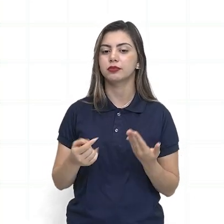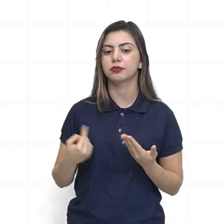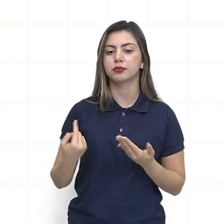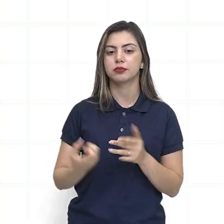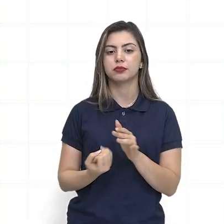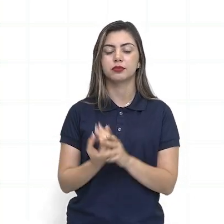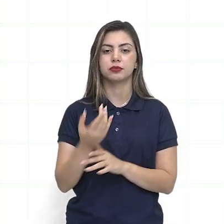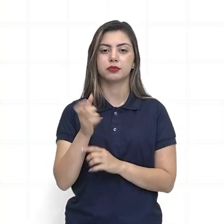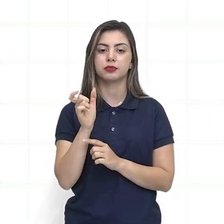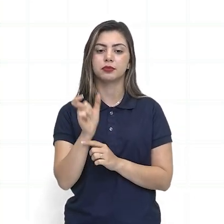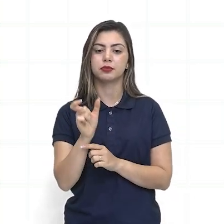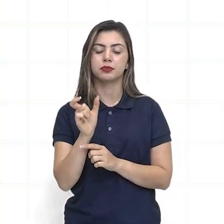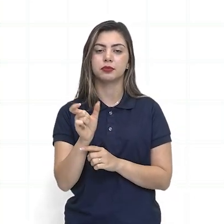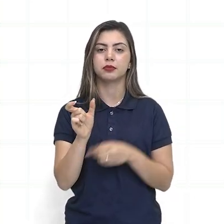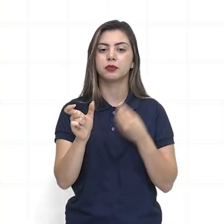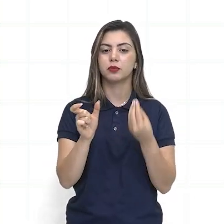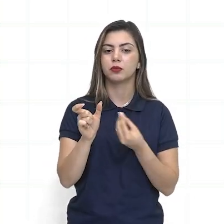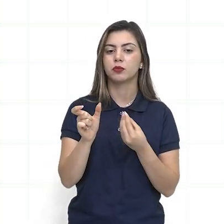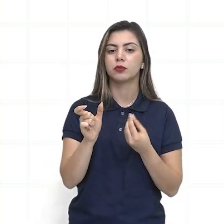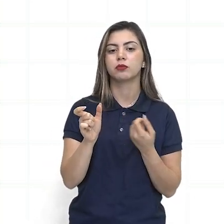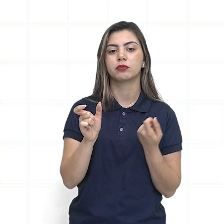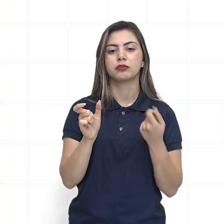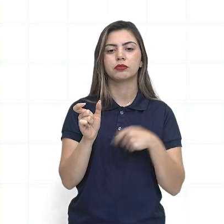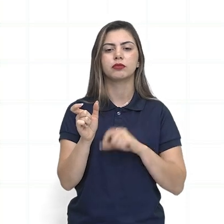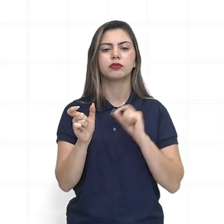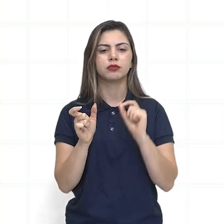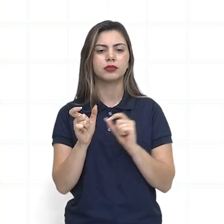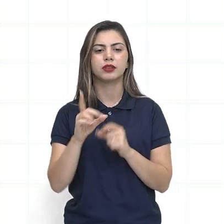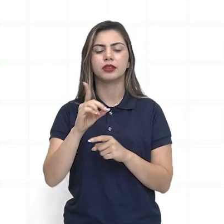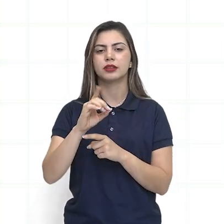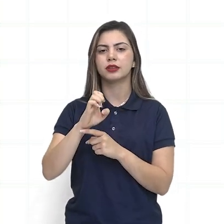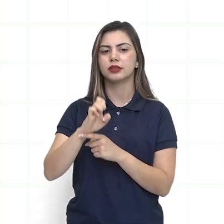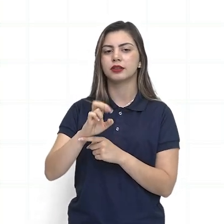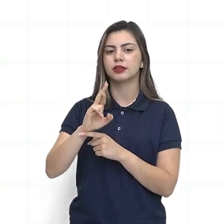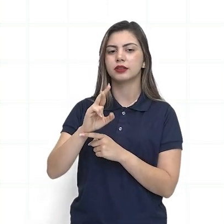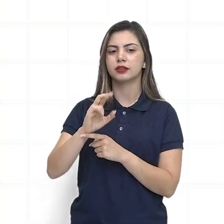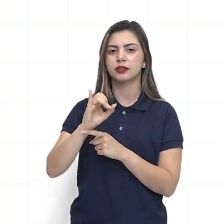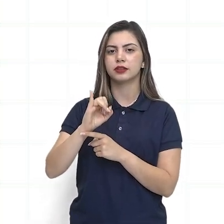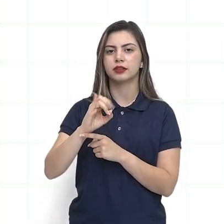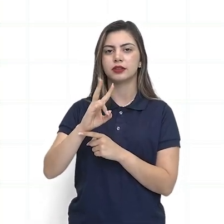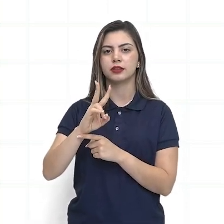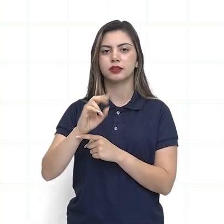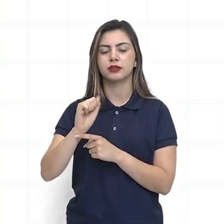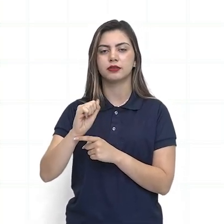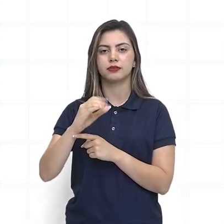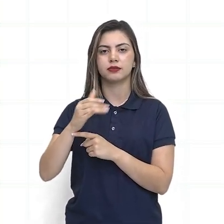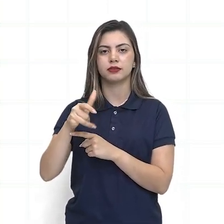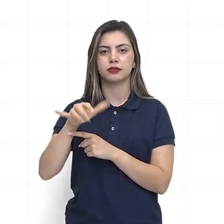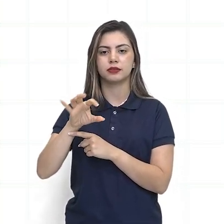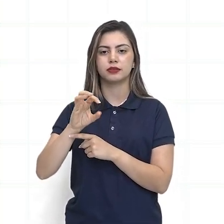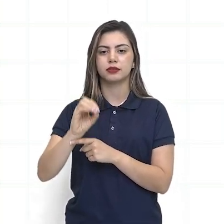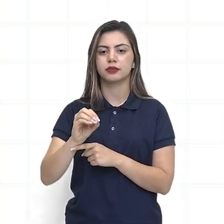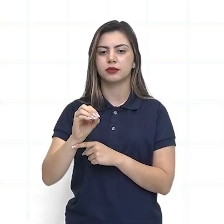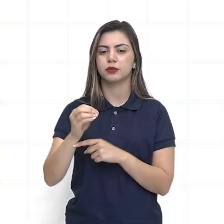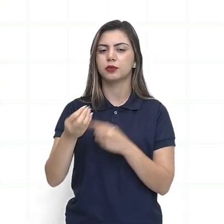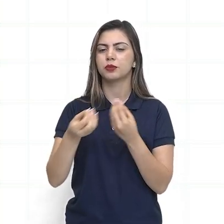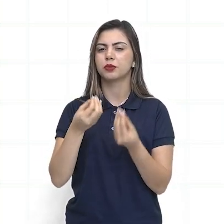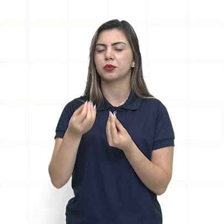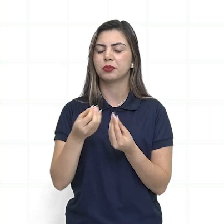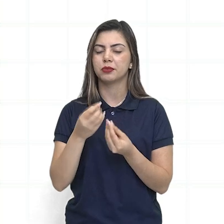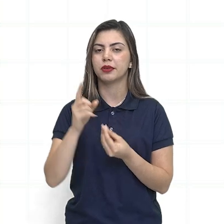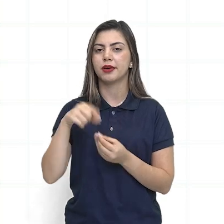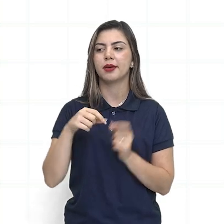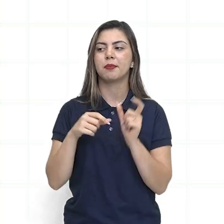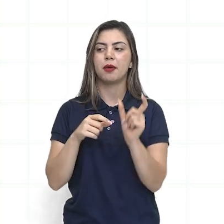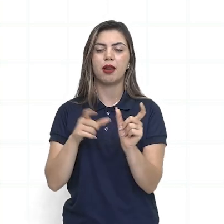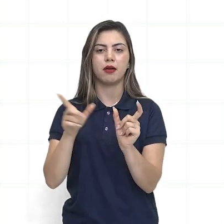formação de palavras por derivação. Então, são as palavras derivadas. Aquelas palavras